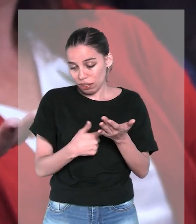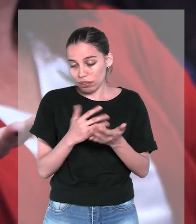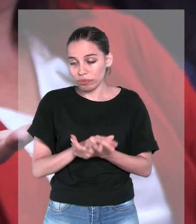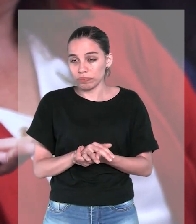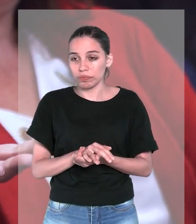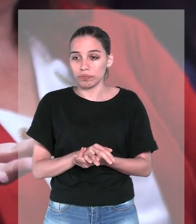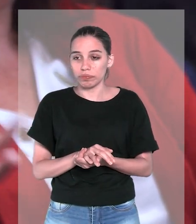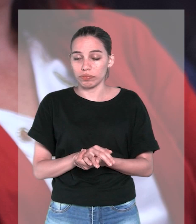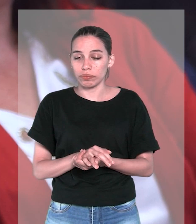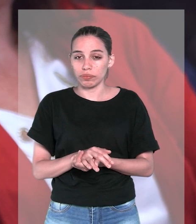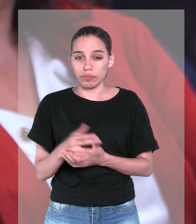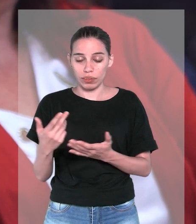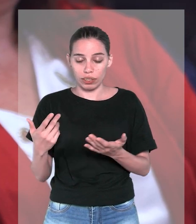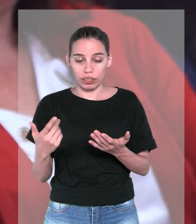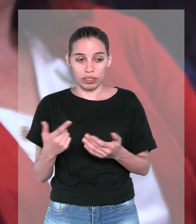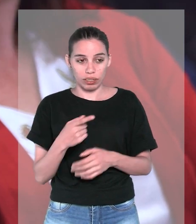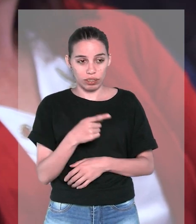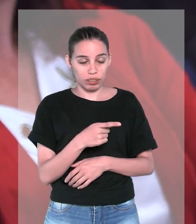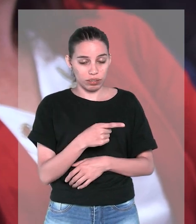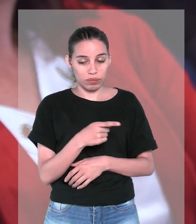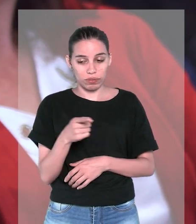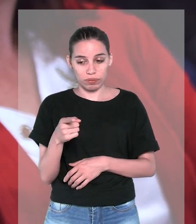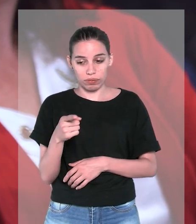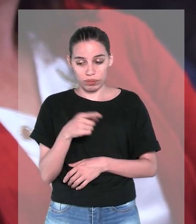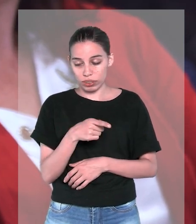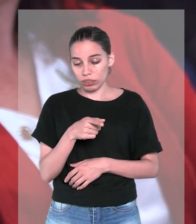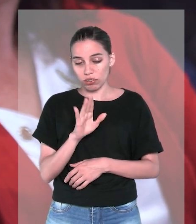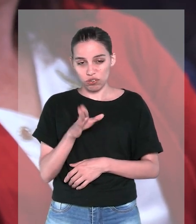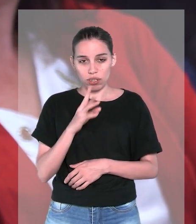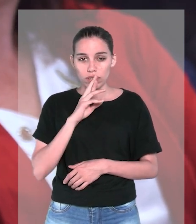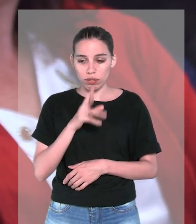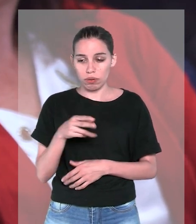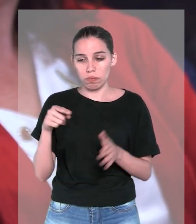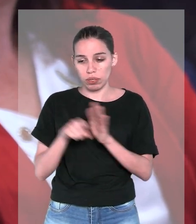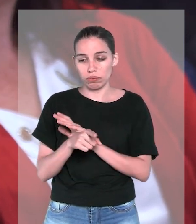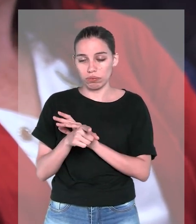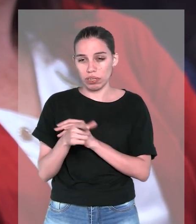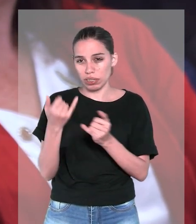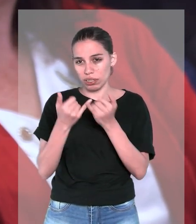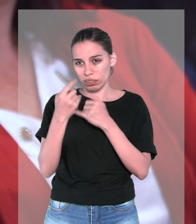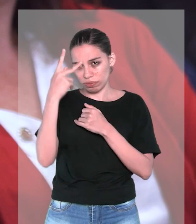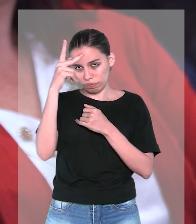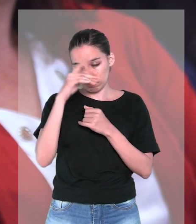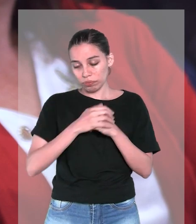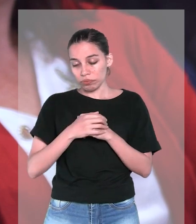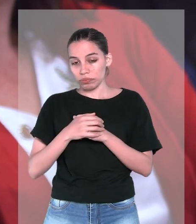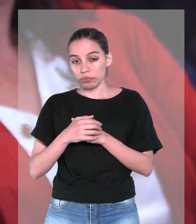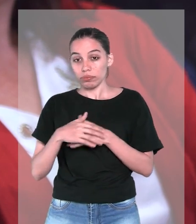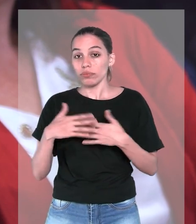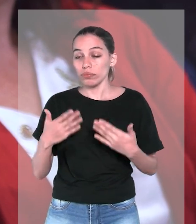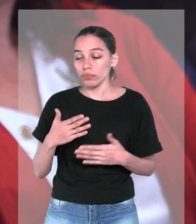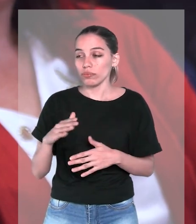A escola da minha filha recente, ela instituiu um programa de uma escola de paz para a gente tratar dessa